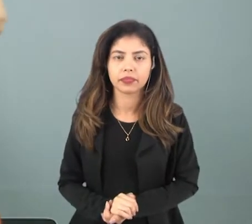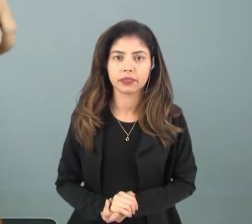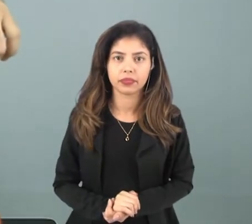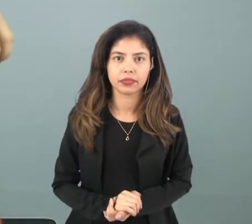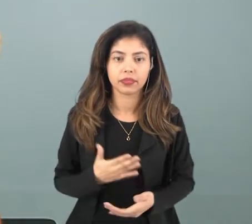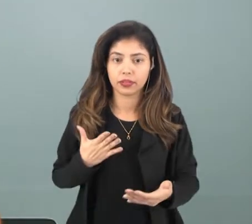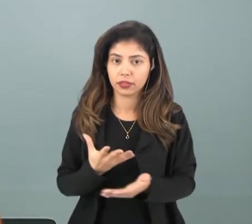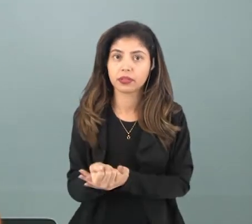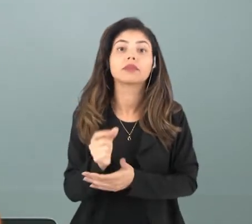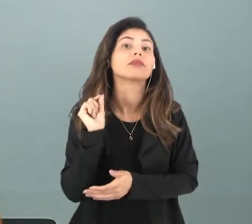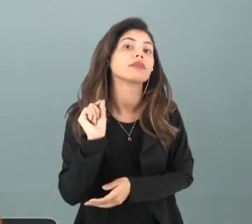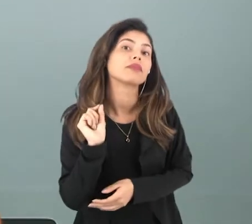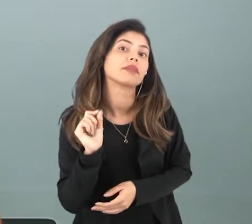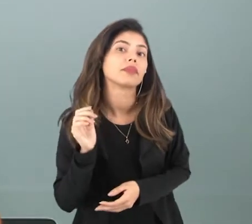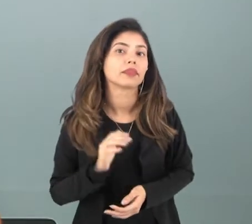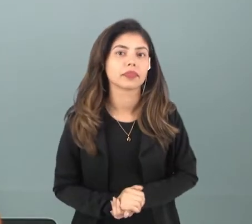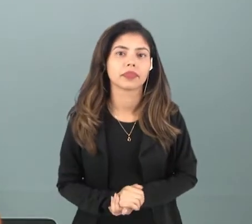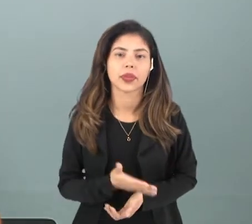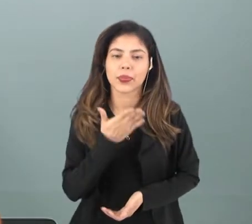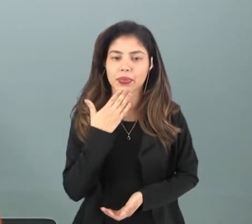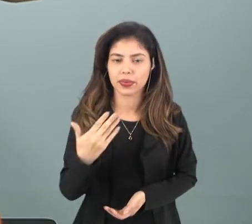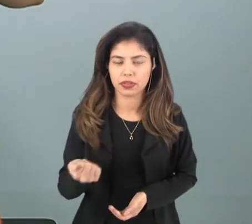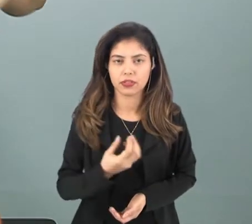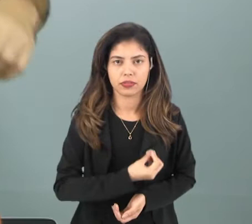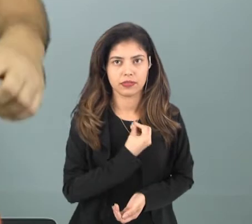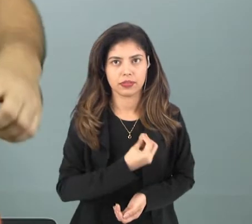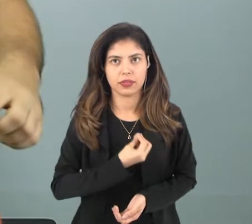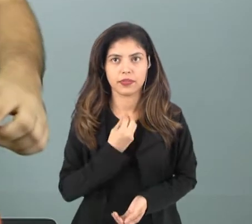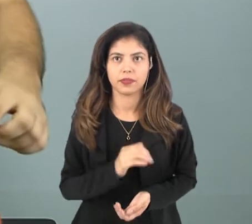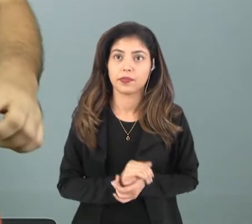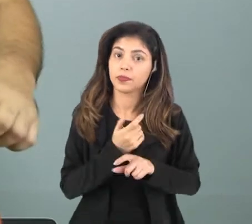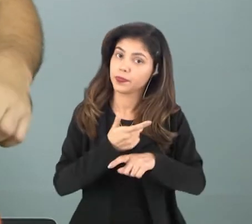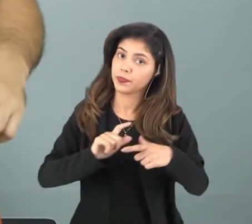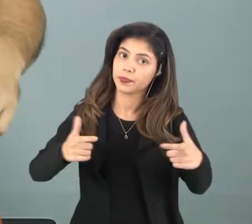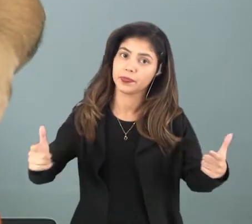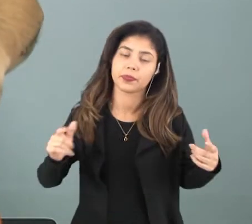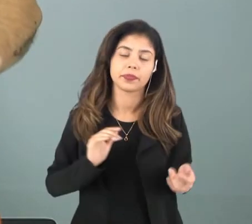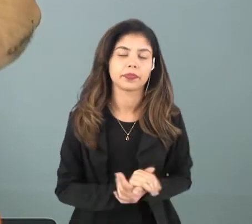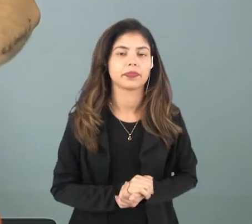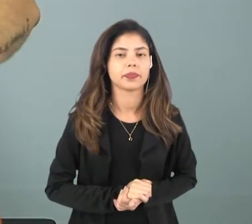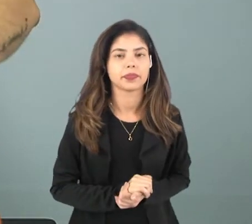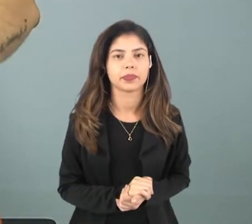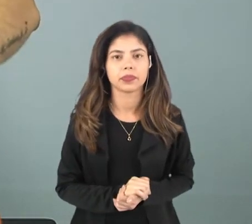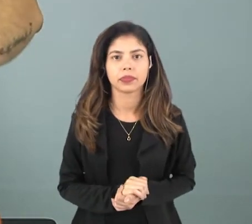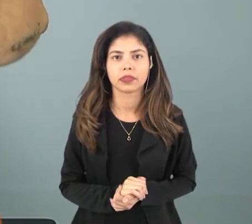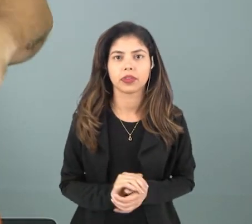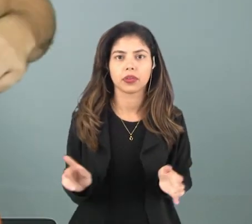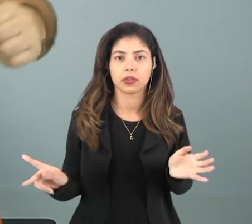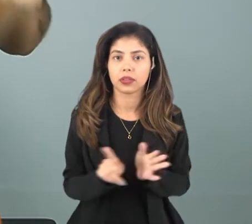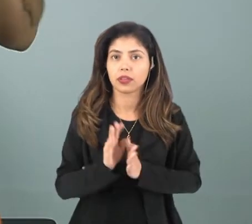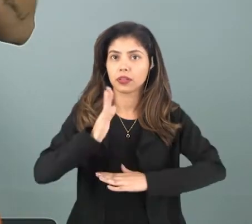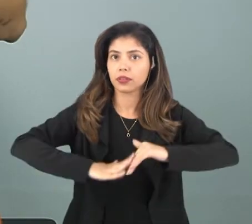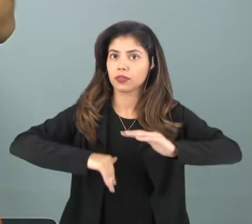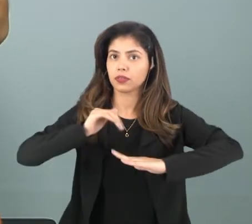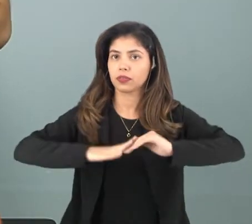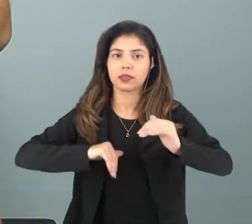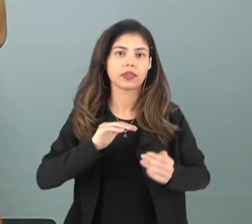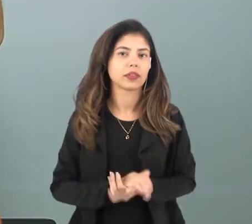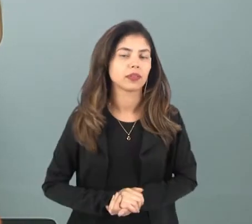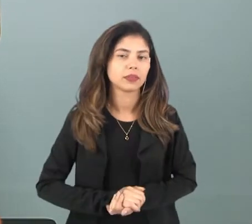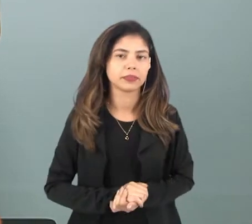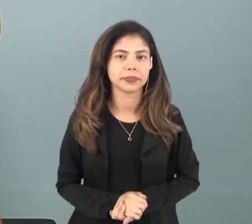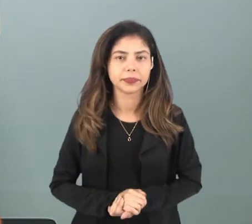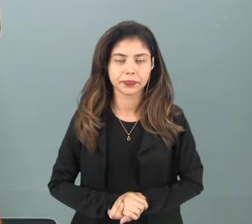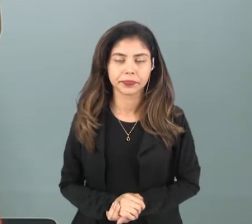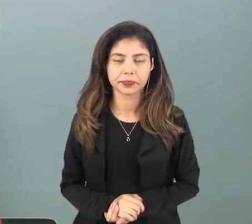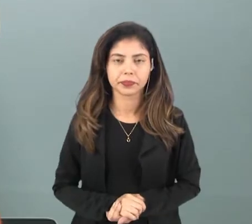em busca de melhorias, em busca de crescimento, né? Crescimento profissional, crescimento,